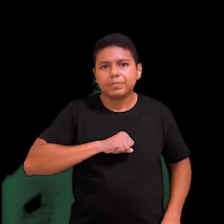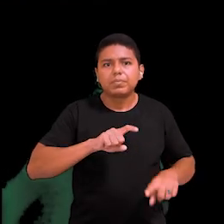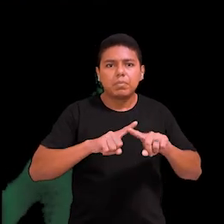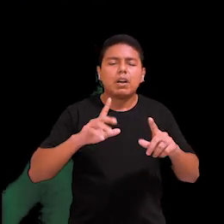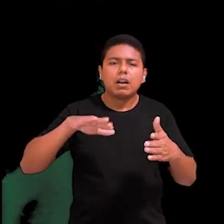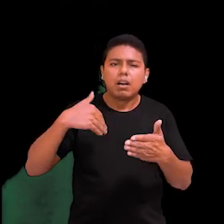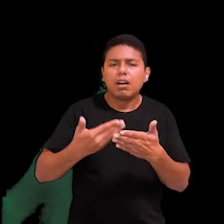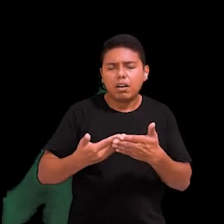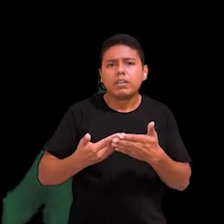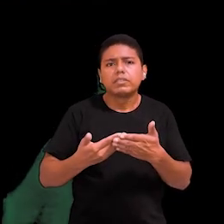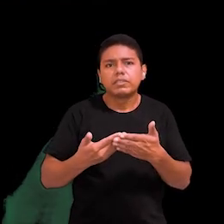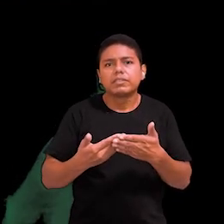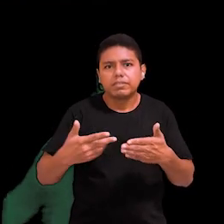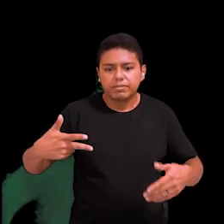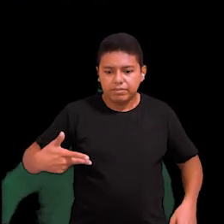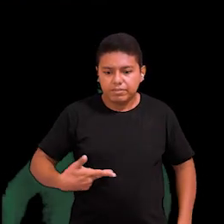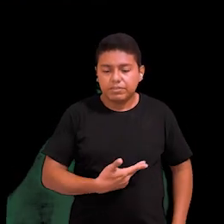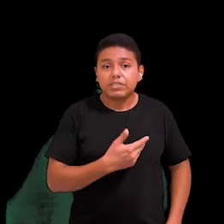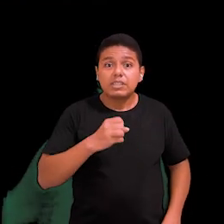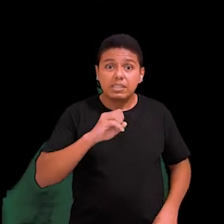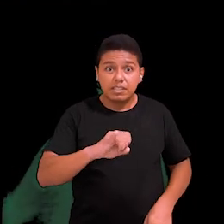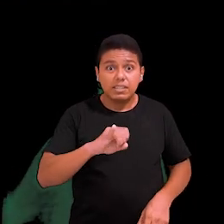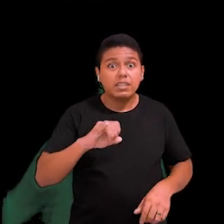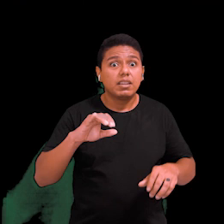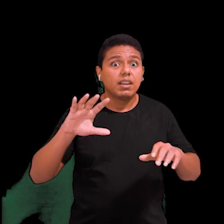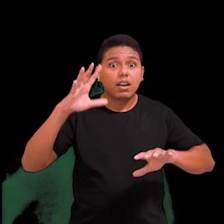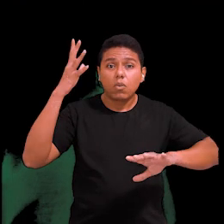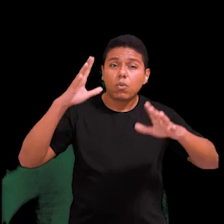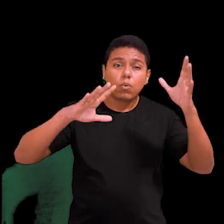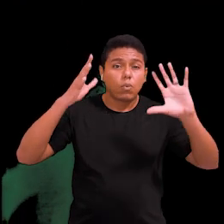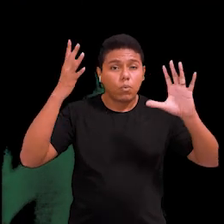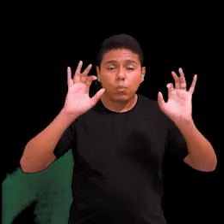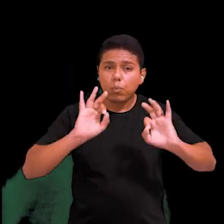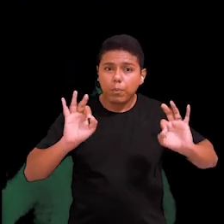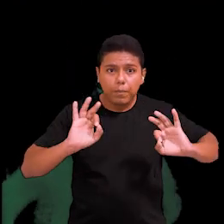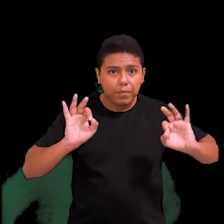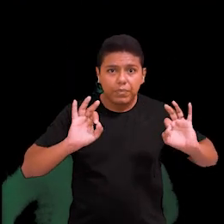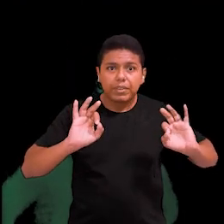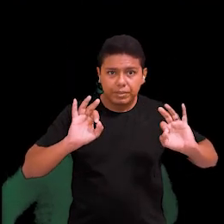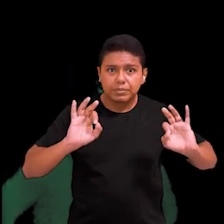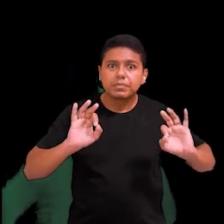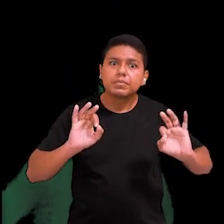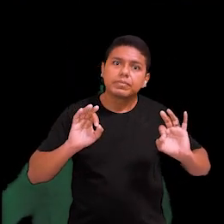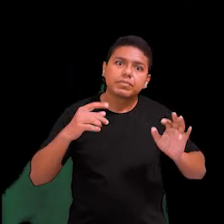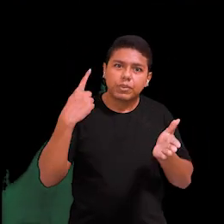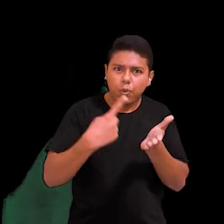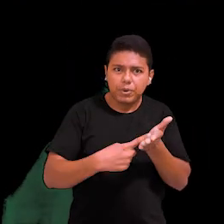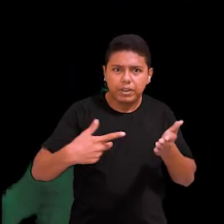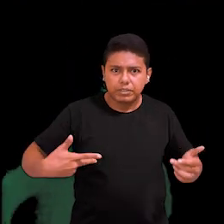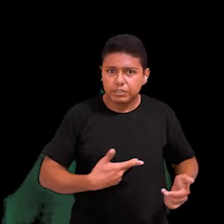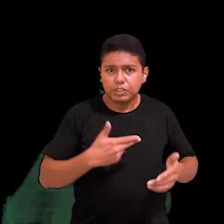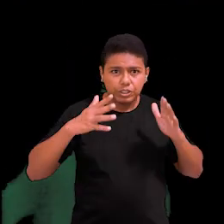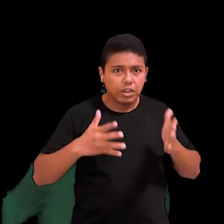esse risco de infecção. Mas ainda diante de cesariana sem nenhuma intercorrência, que